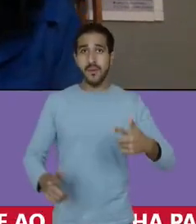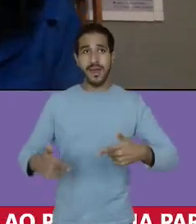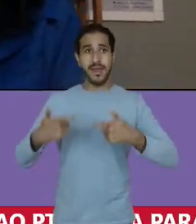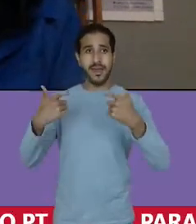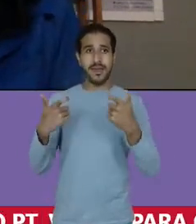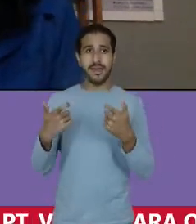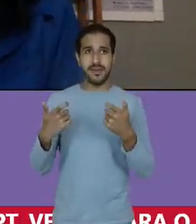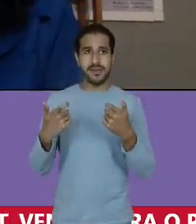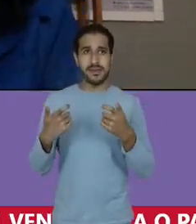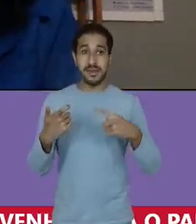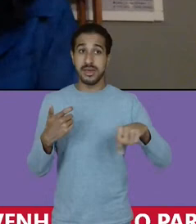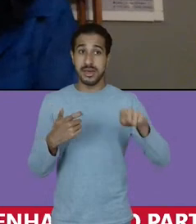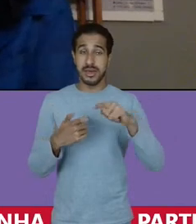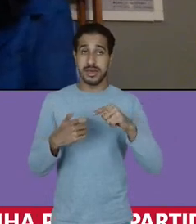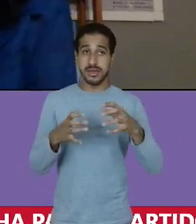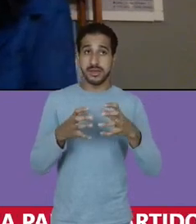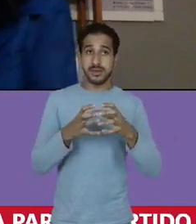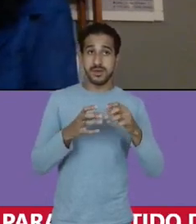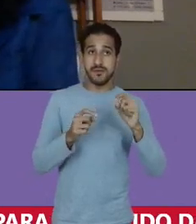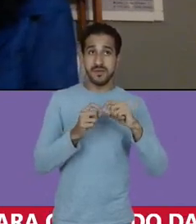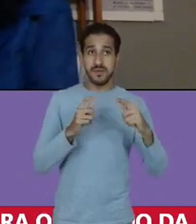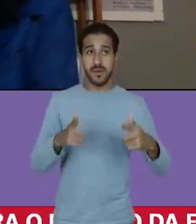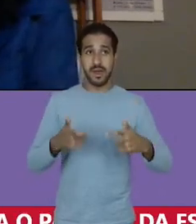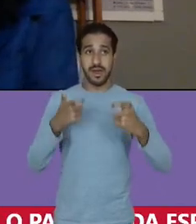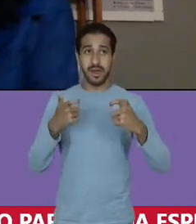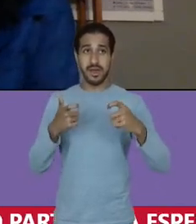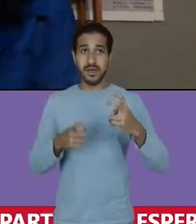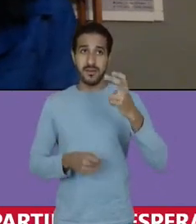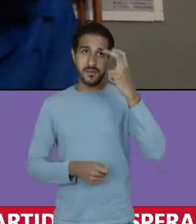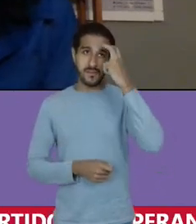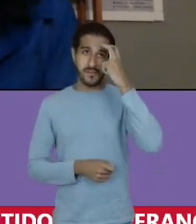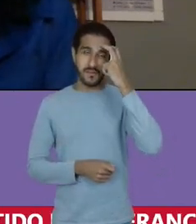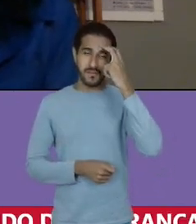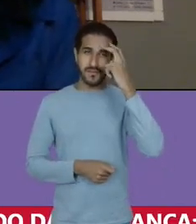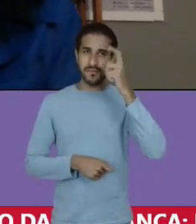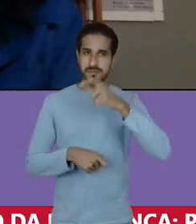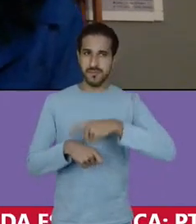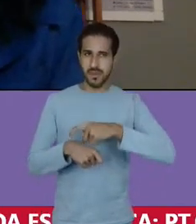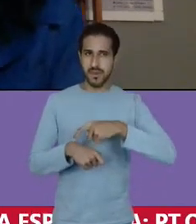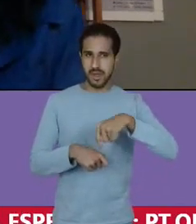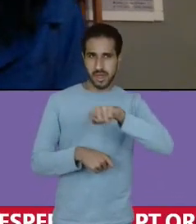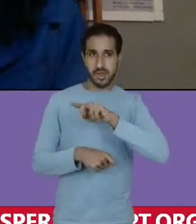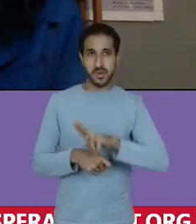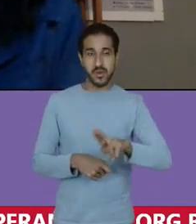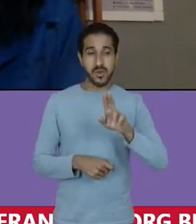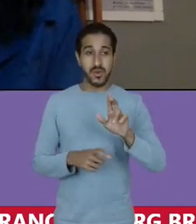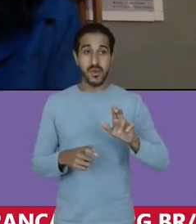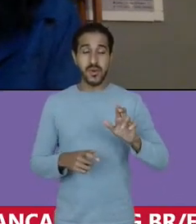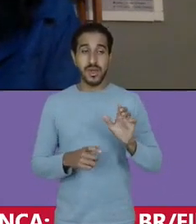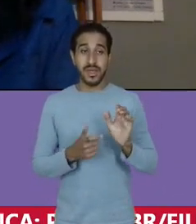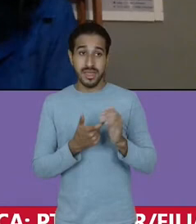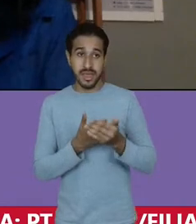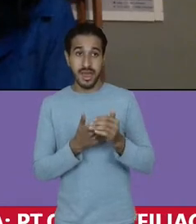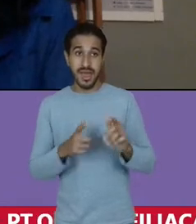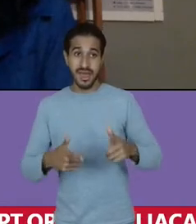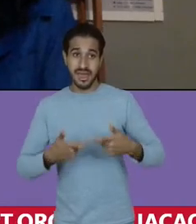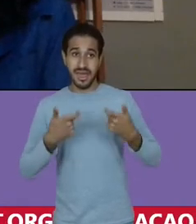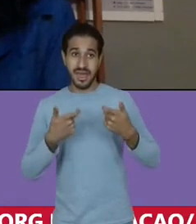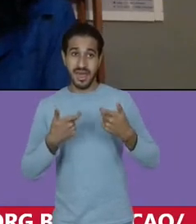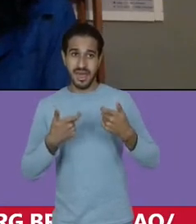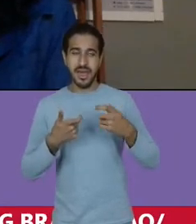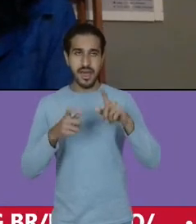guerra. Eles estão travando uma guerra cultural. E quando eles usam esse termo, é esse termo